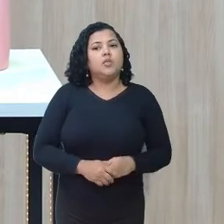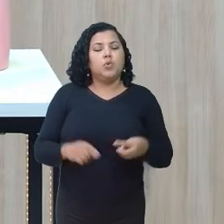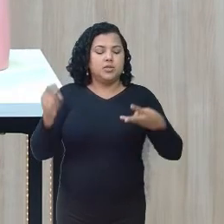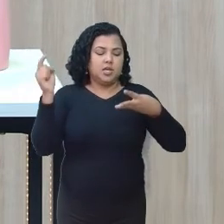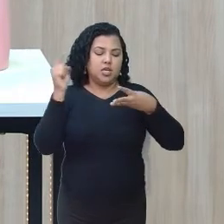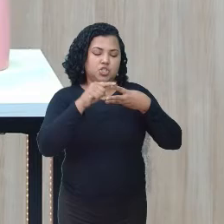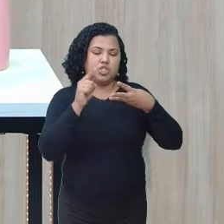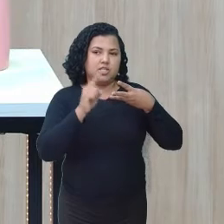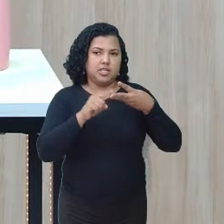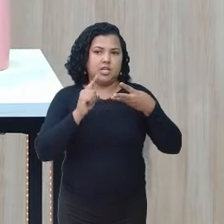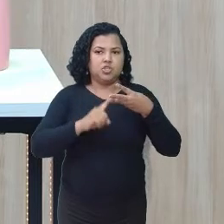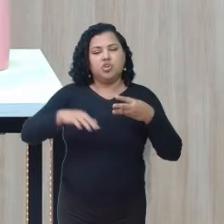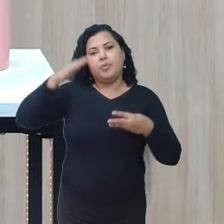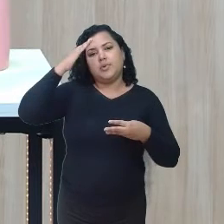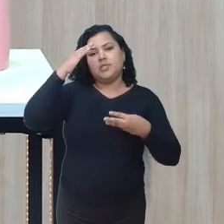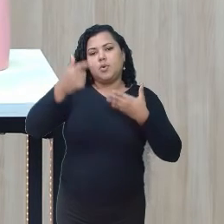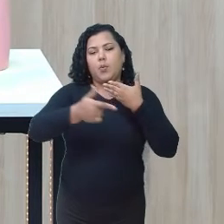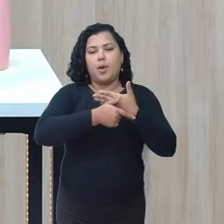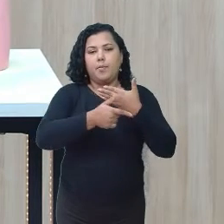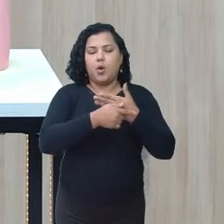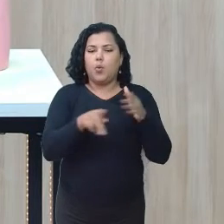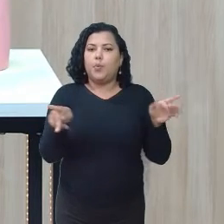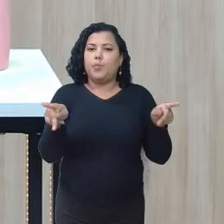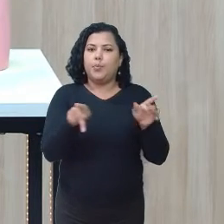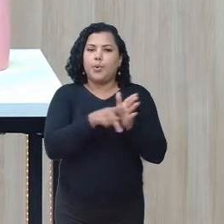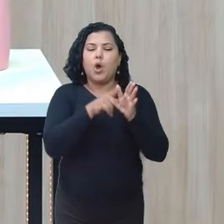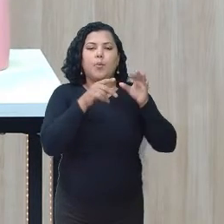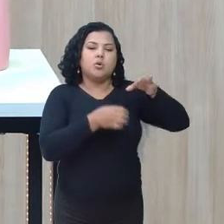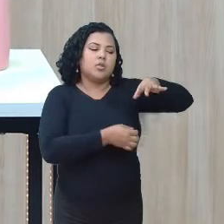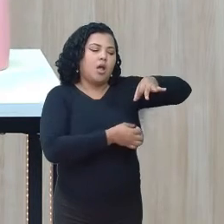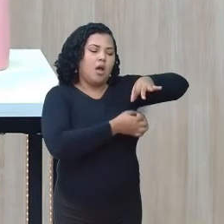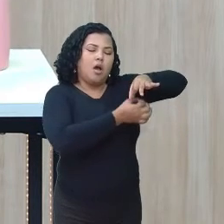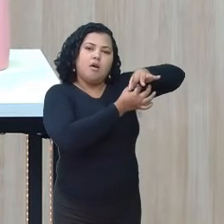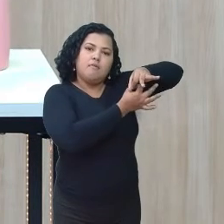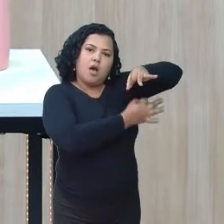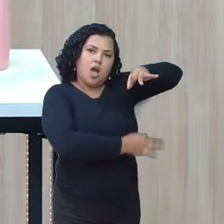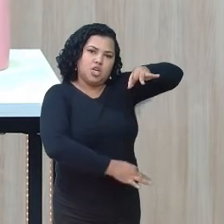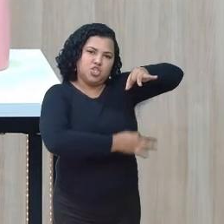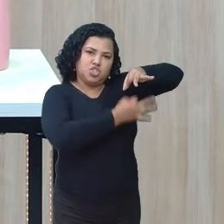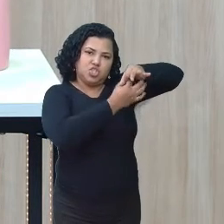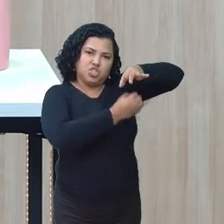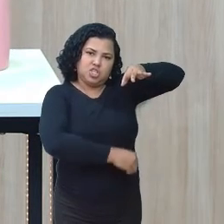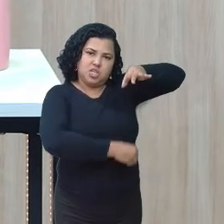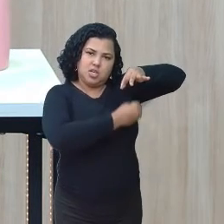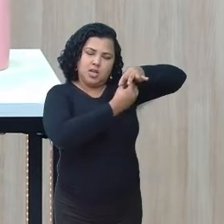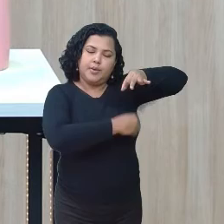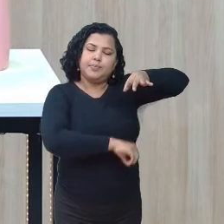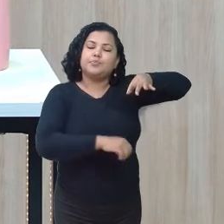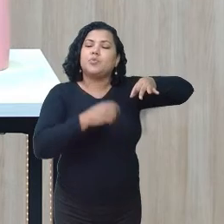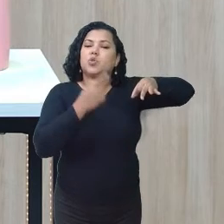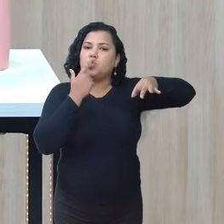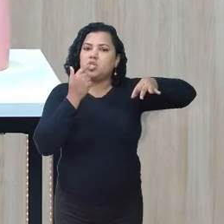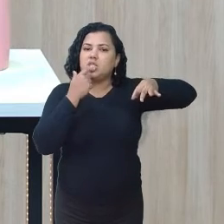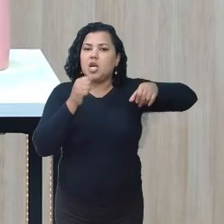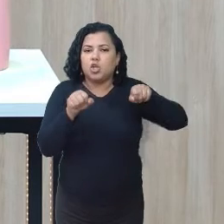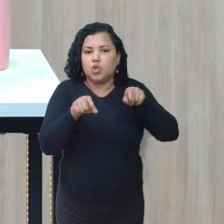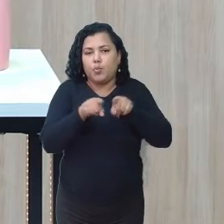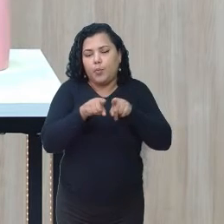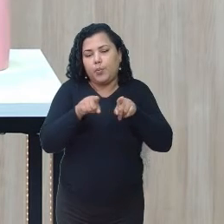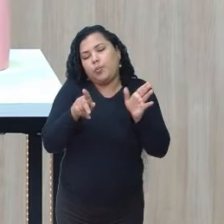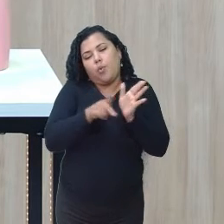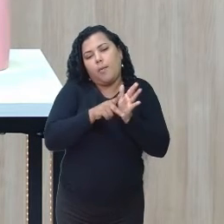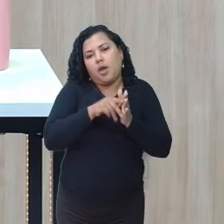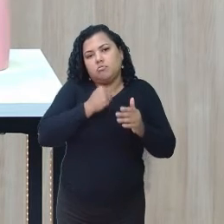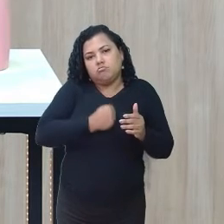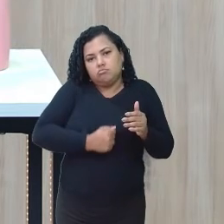3 principais funções da vagina no organismo da mulher, tanto a passagem do sangue durante a menstruação,